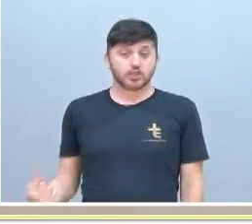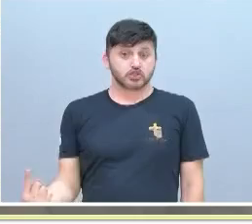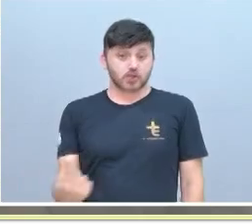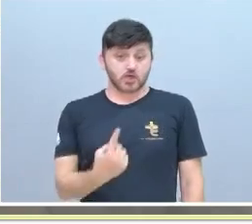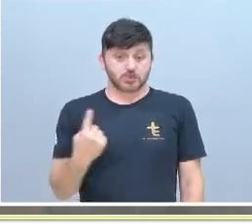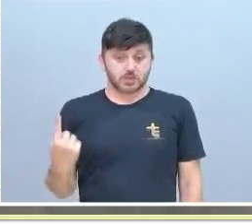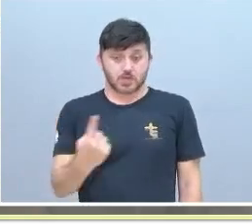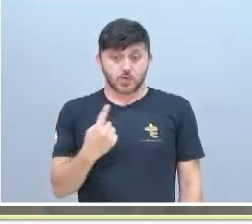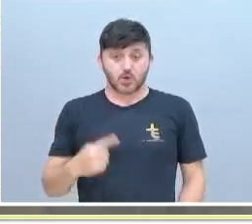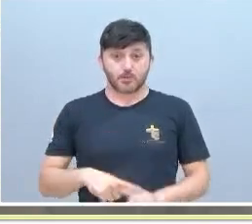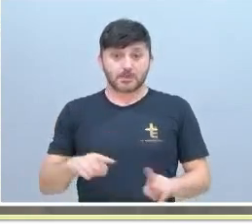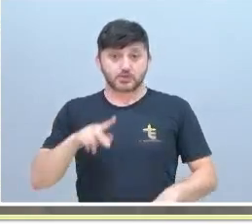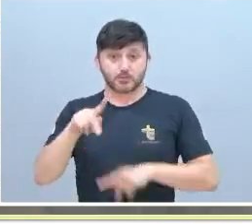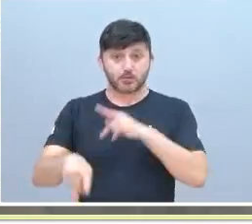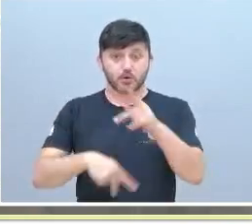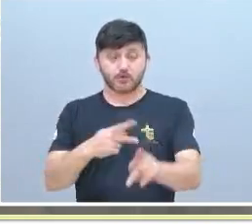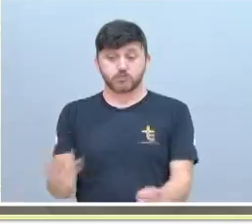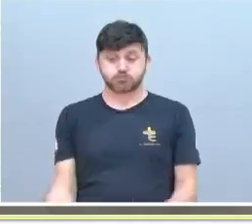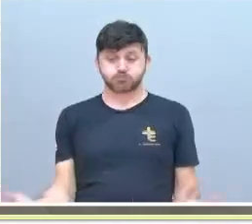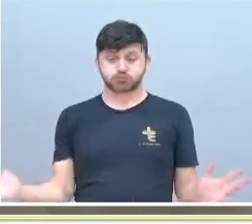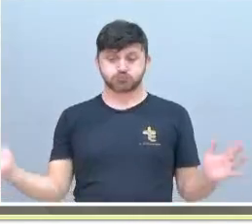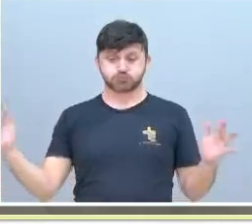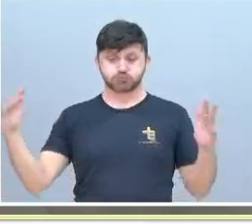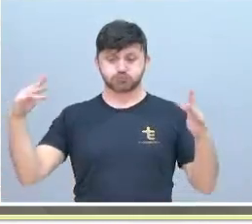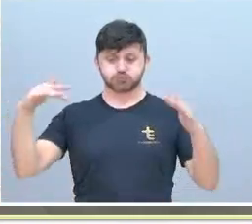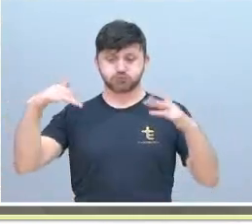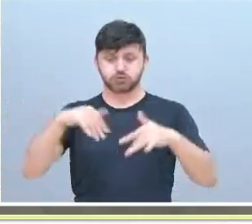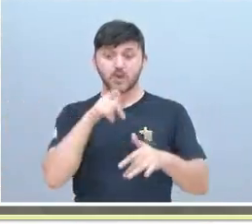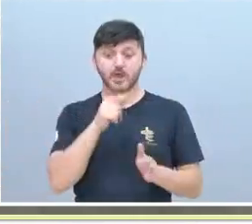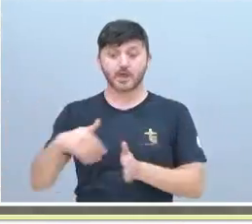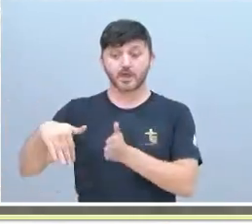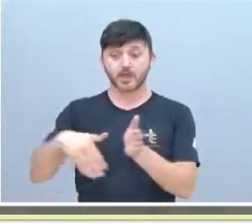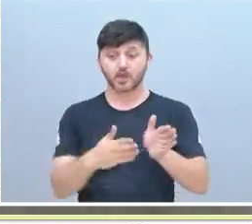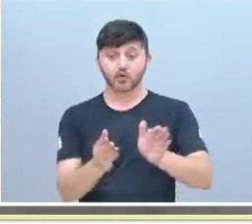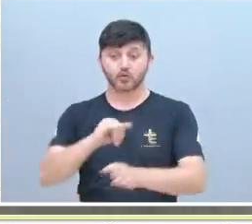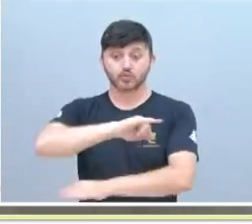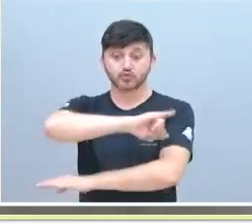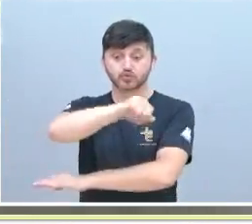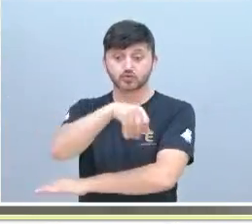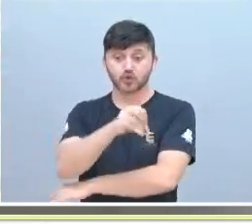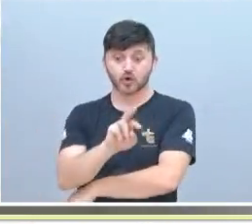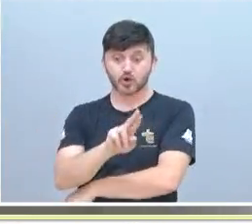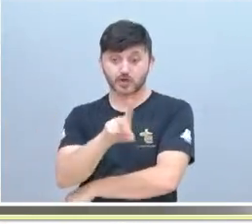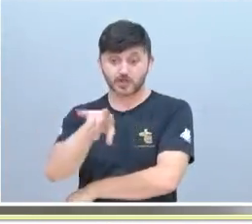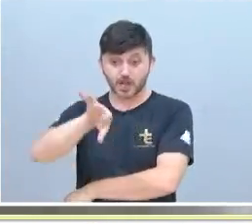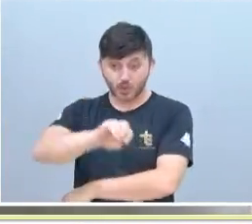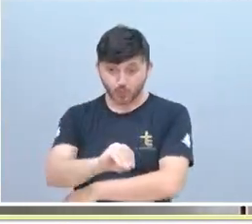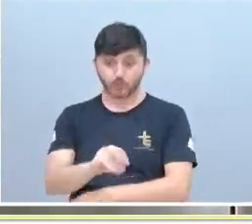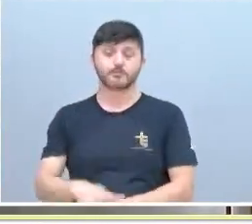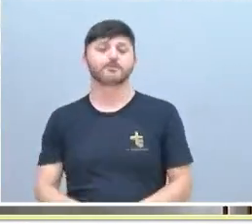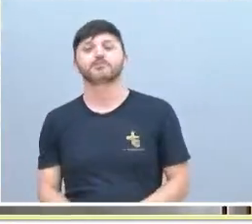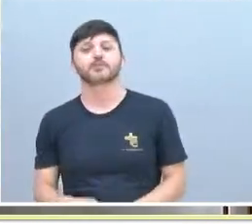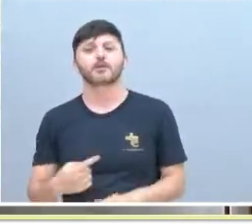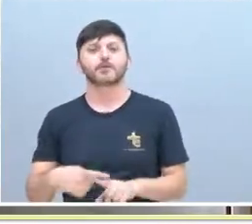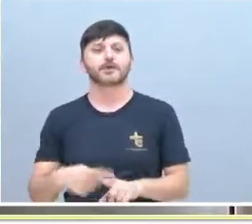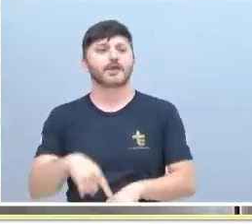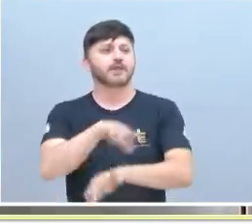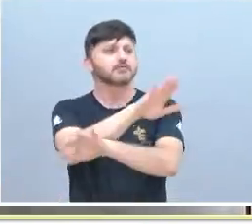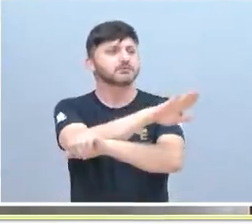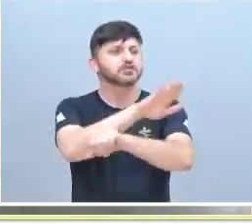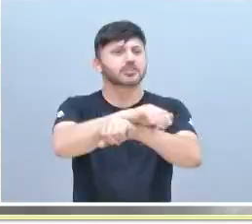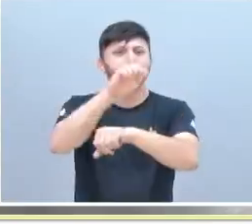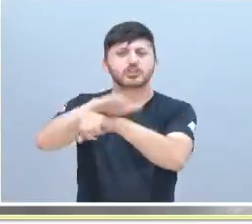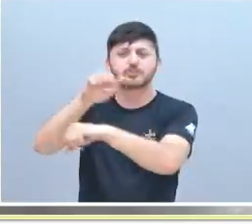que conquistou o povo, batizava no Rio Jordão. A voz de João Batista era forte, que chegava